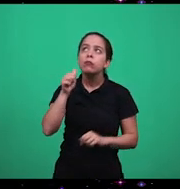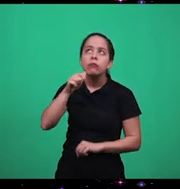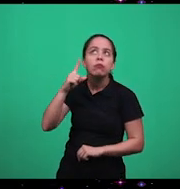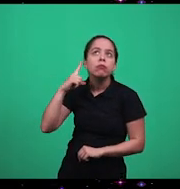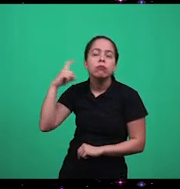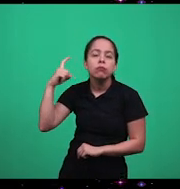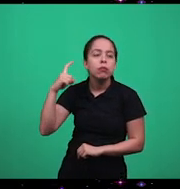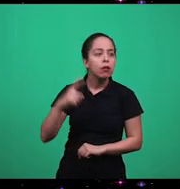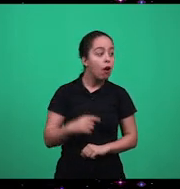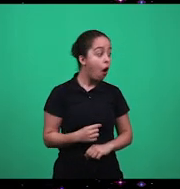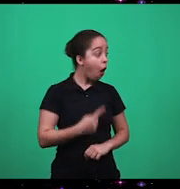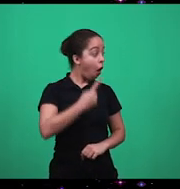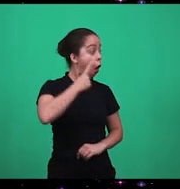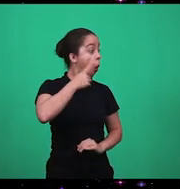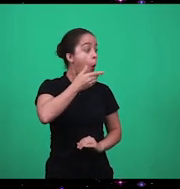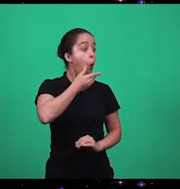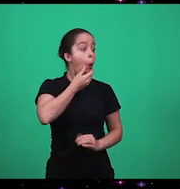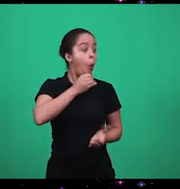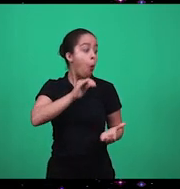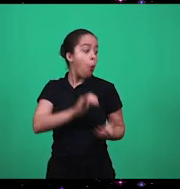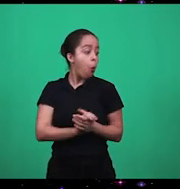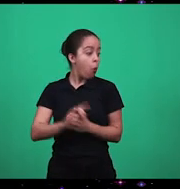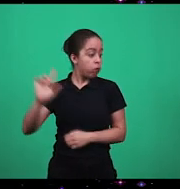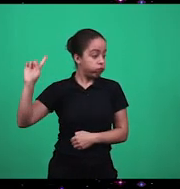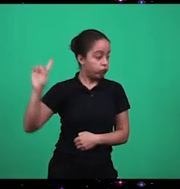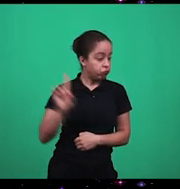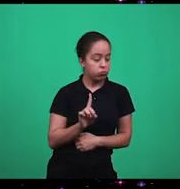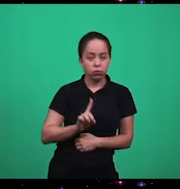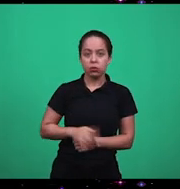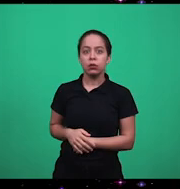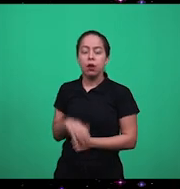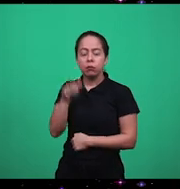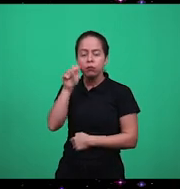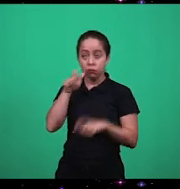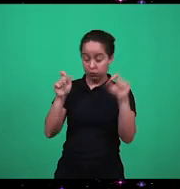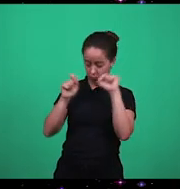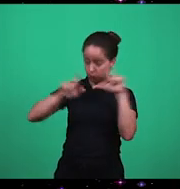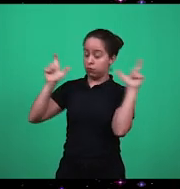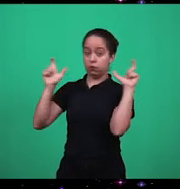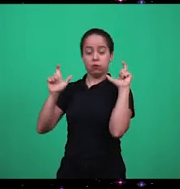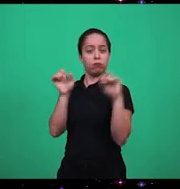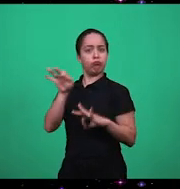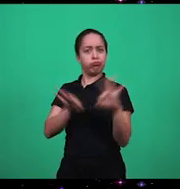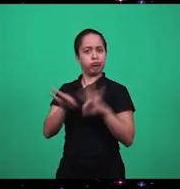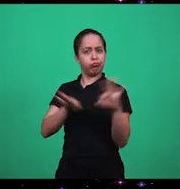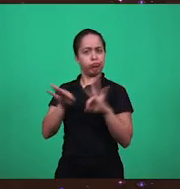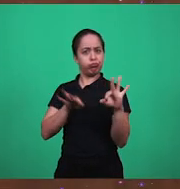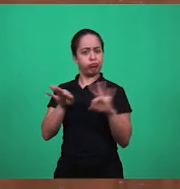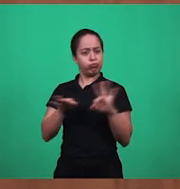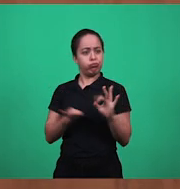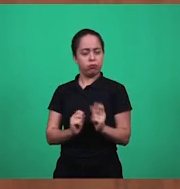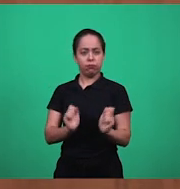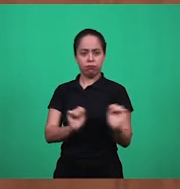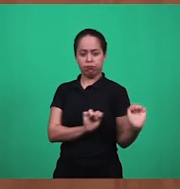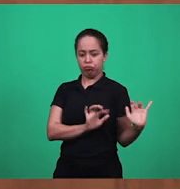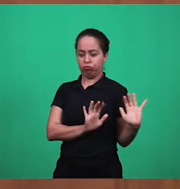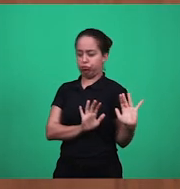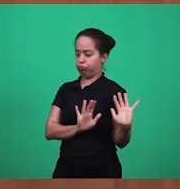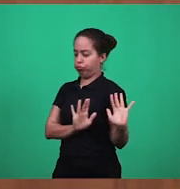o esposo! Elas levantaram rapidamente, se arrumaram e foram ao encontro do